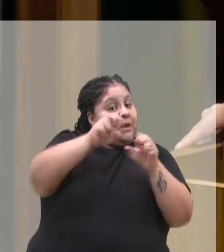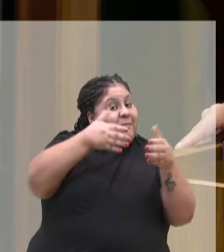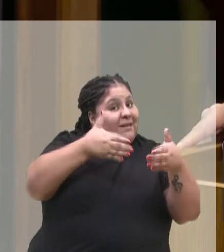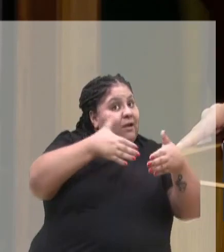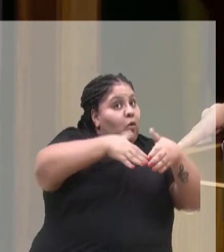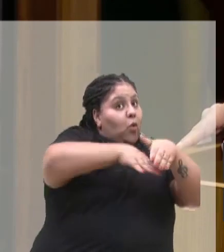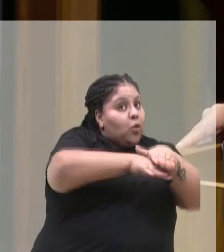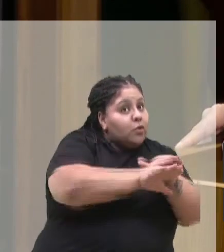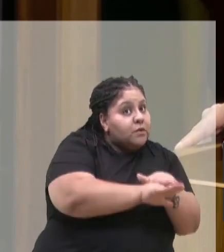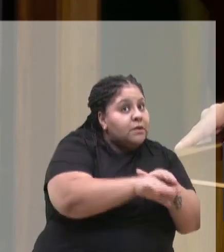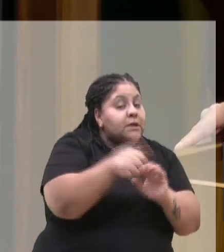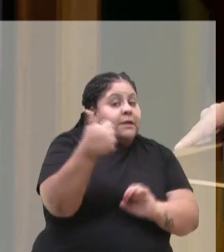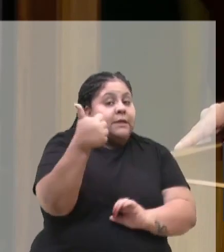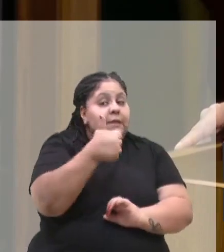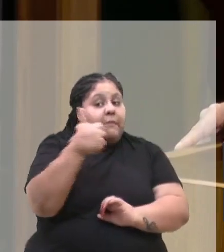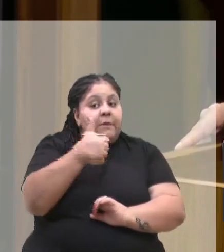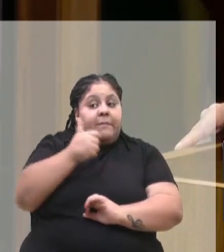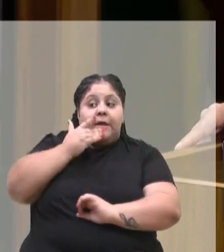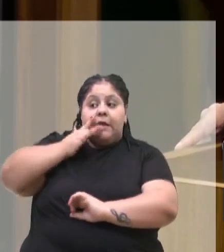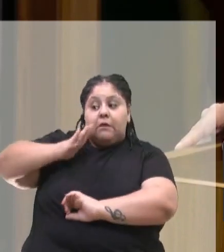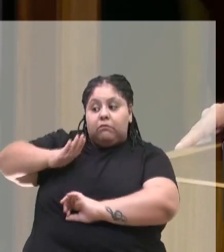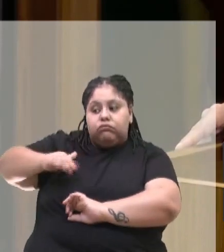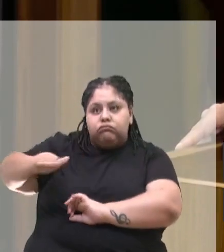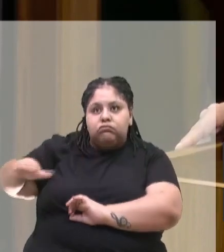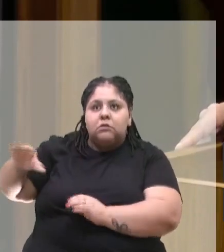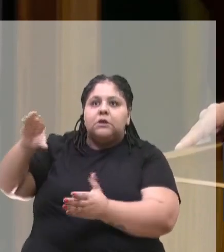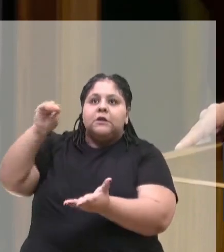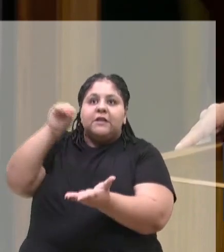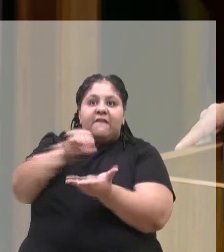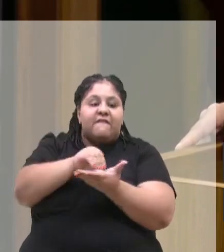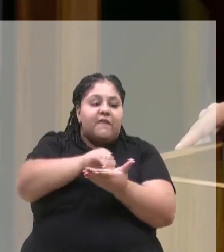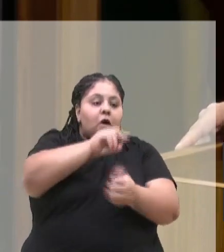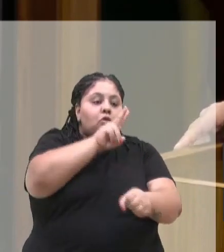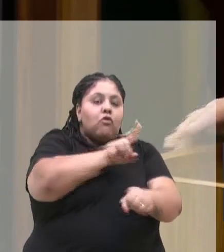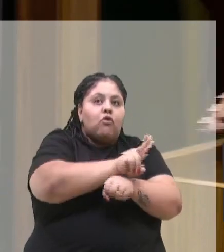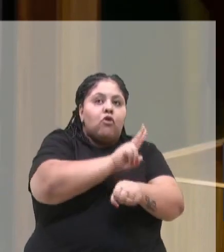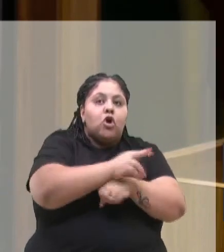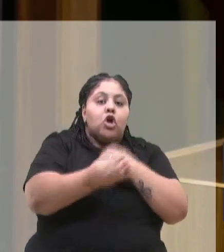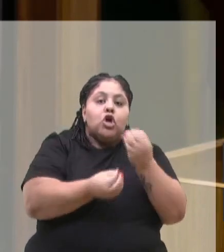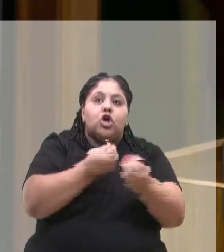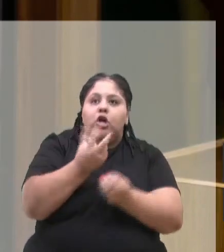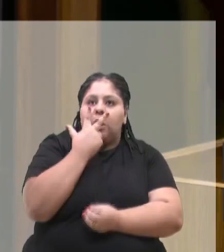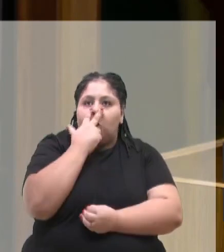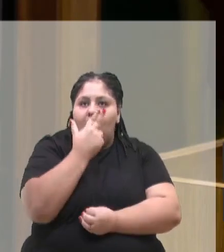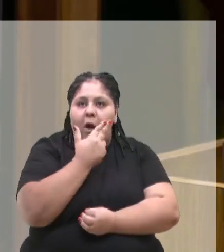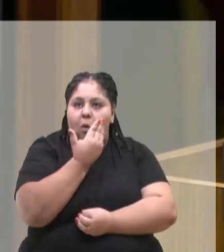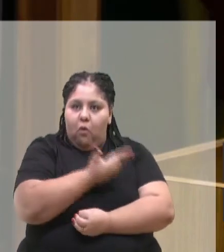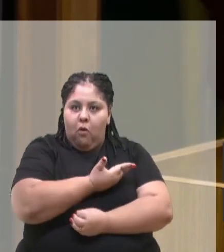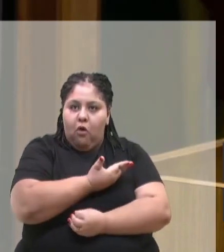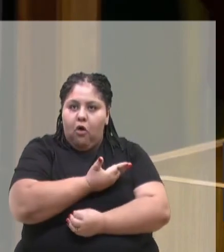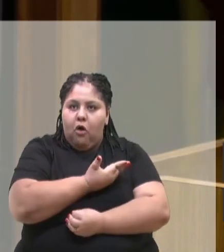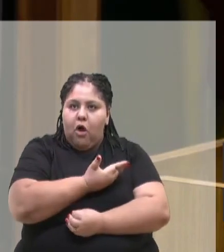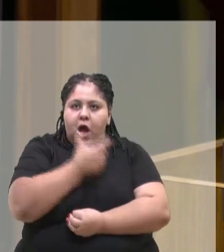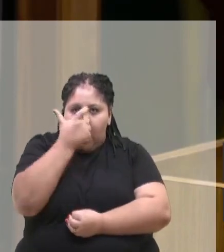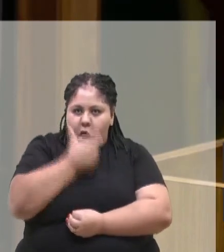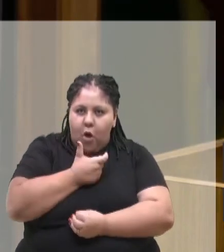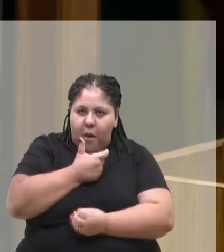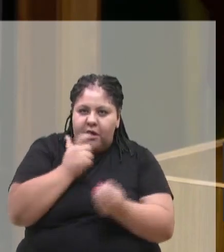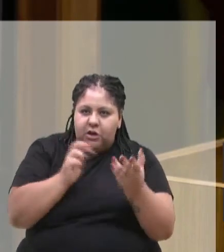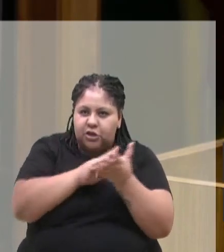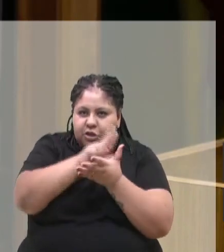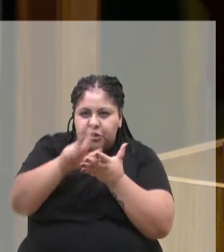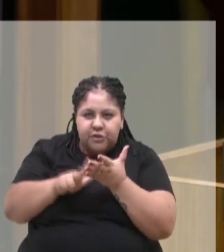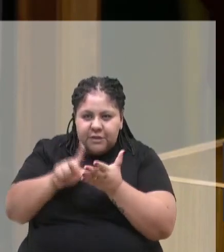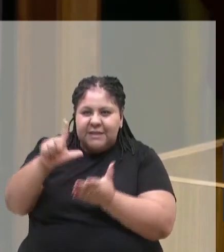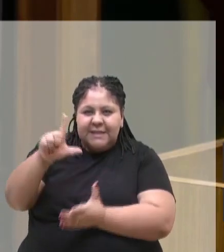inclusão, da primeira infância, da falta de vagas. E como a Camila, eu acho que vários dos colegas vereadores têm se